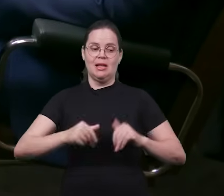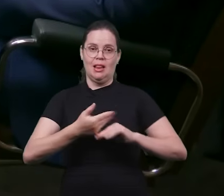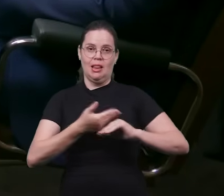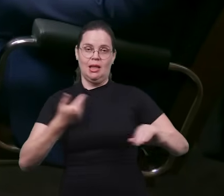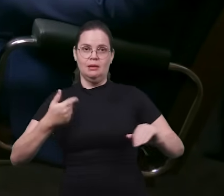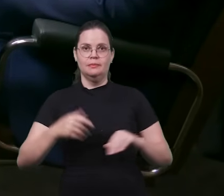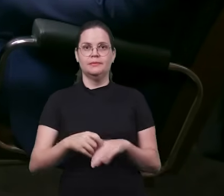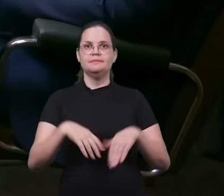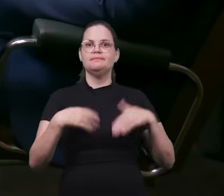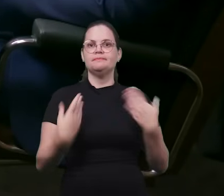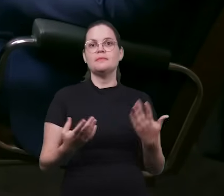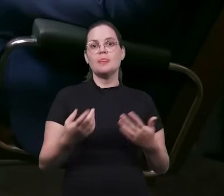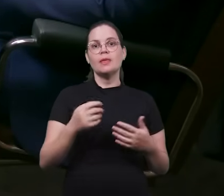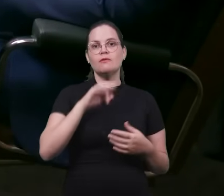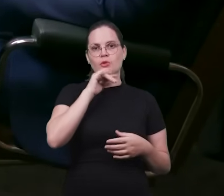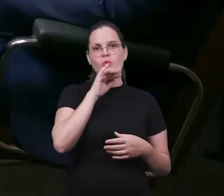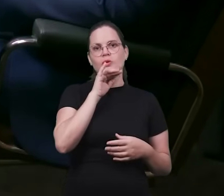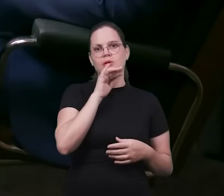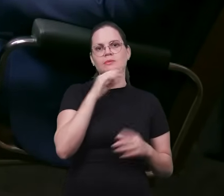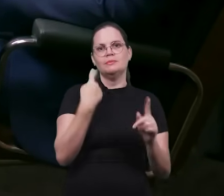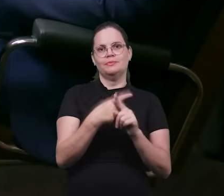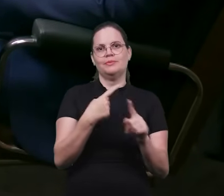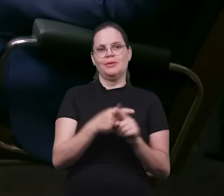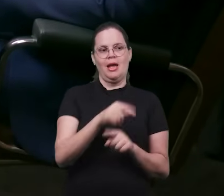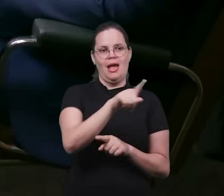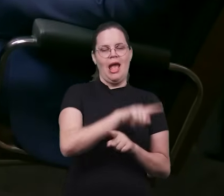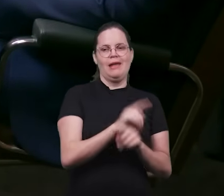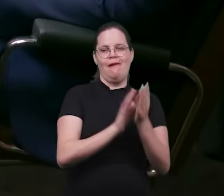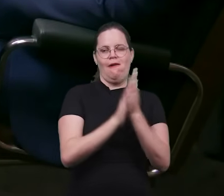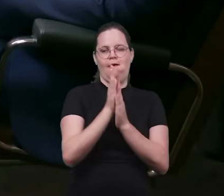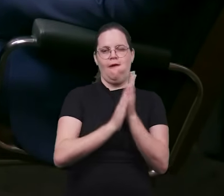E eles fizeram um grande mal ao povo de Deus.